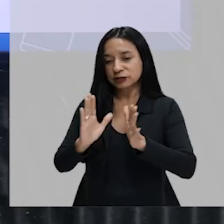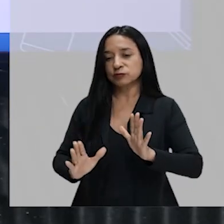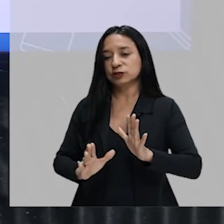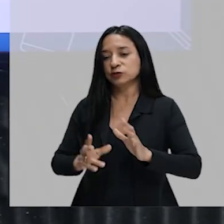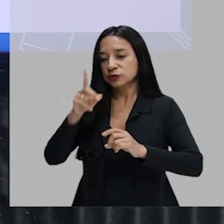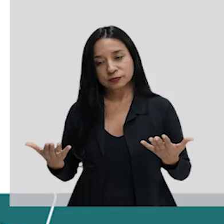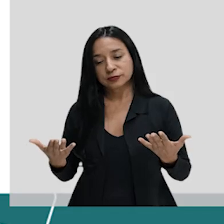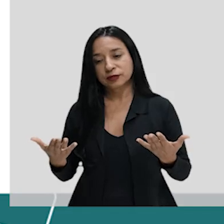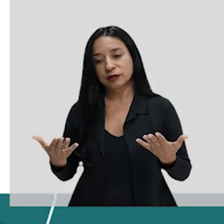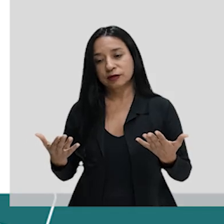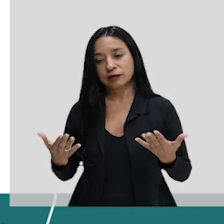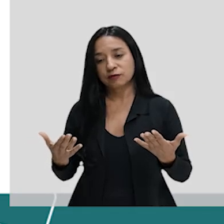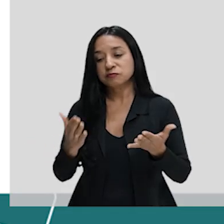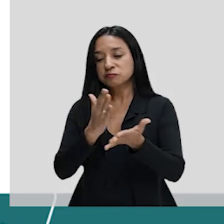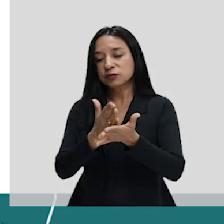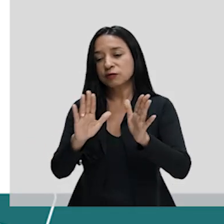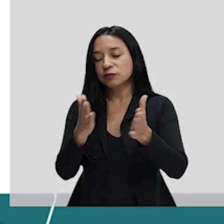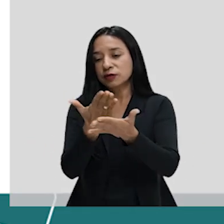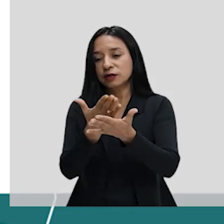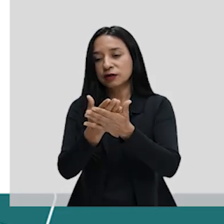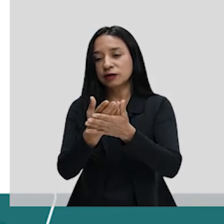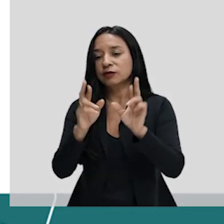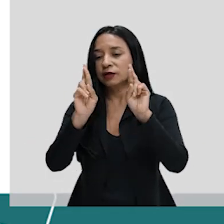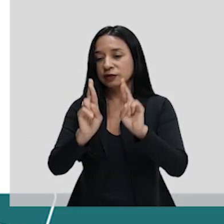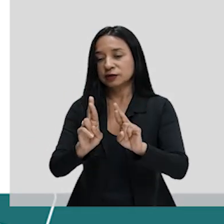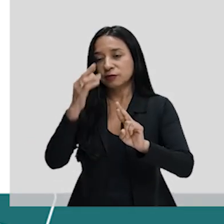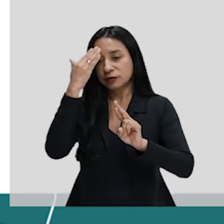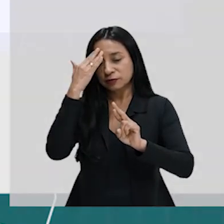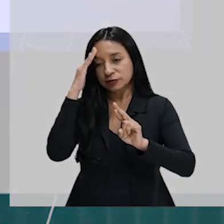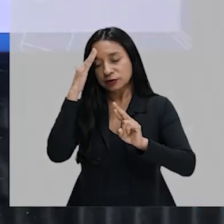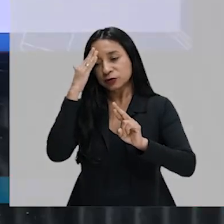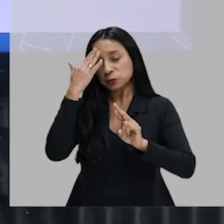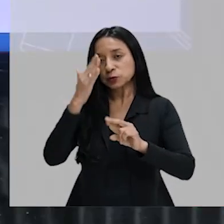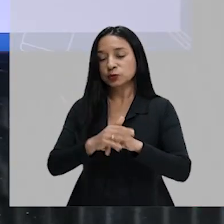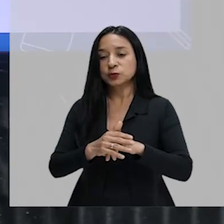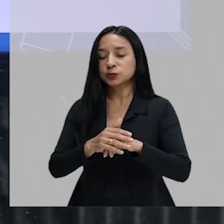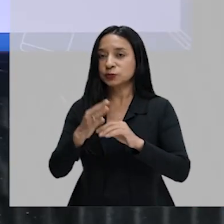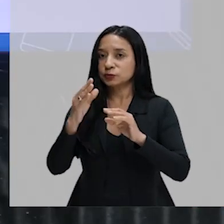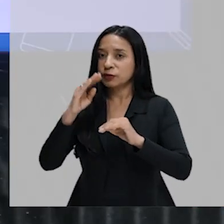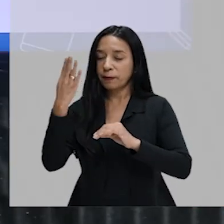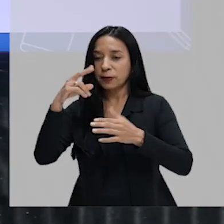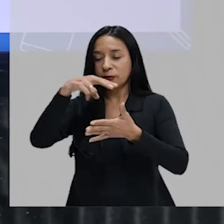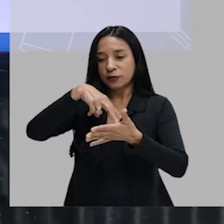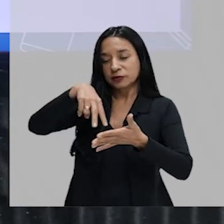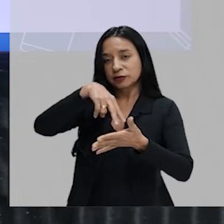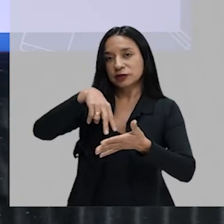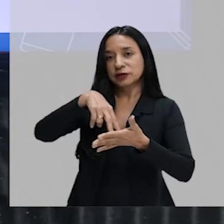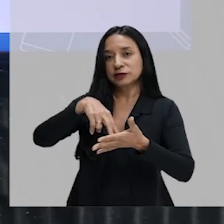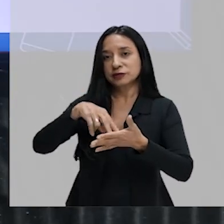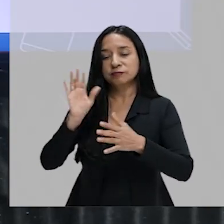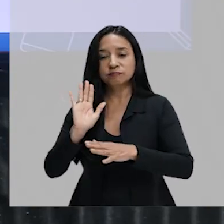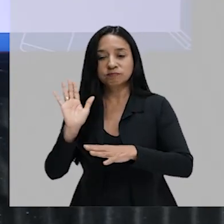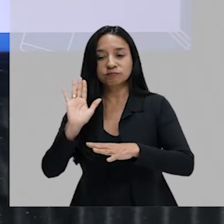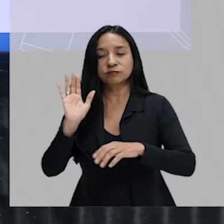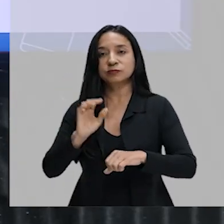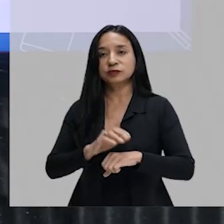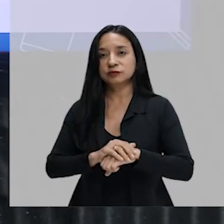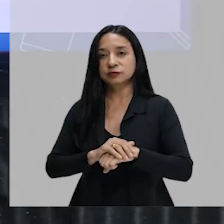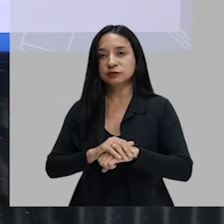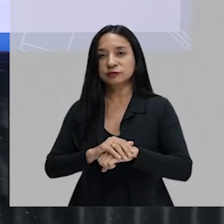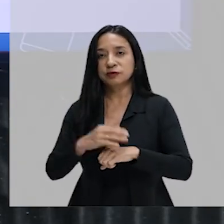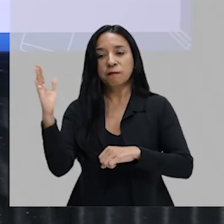vida, possibilita uma forma de expressão através da vivência e dos instintos humanos. Então,